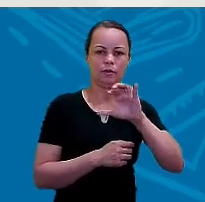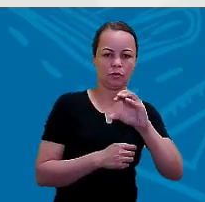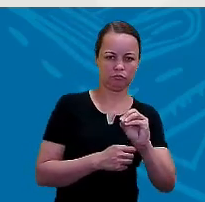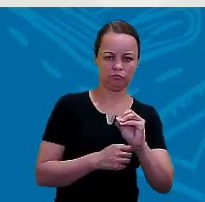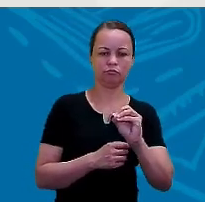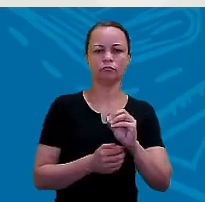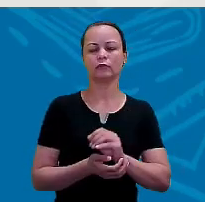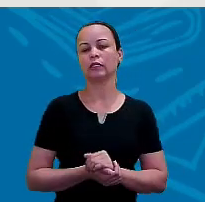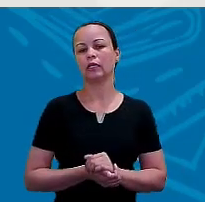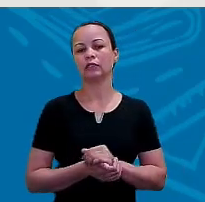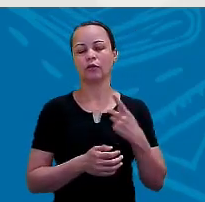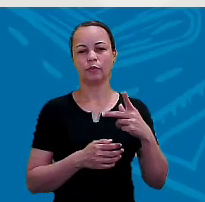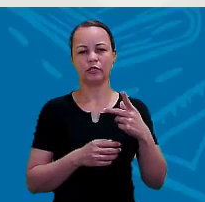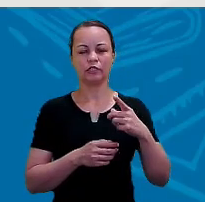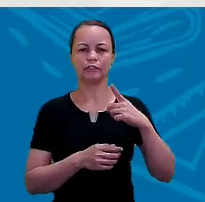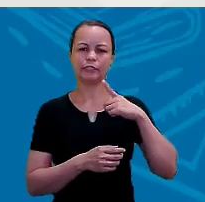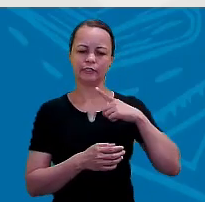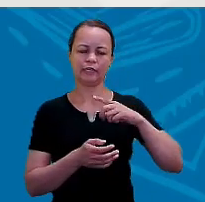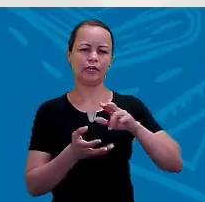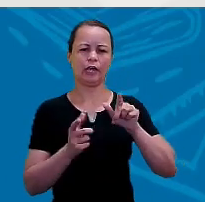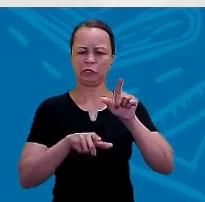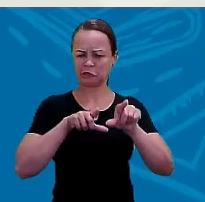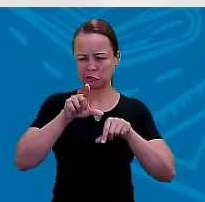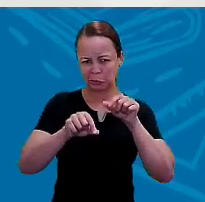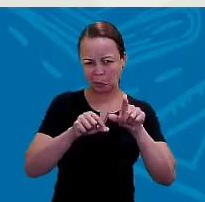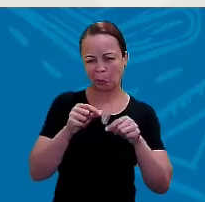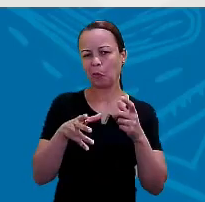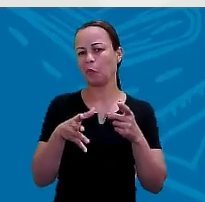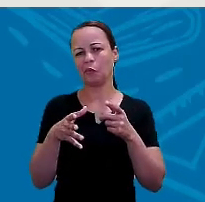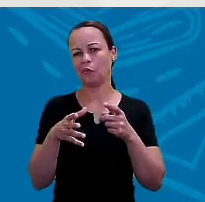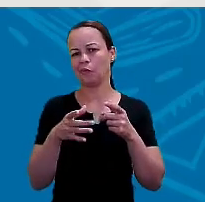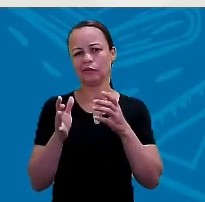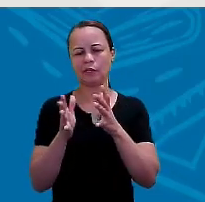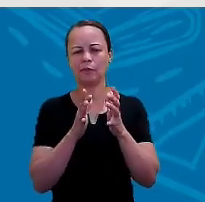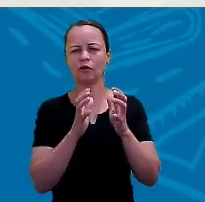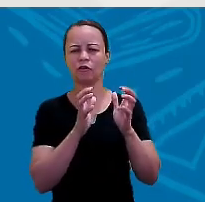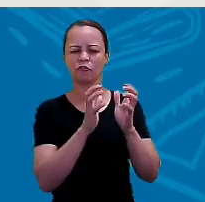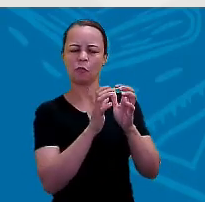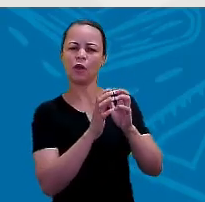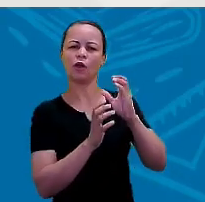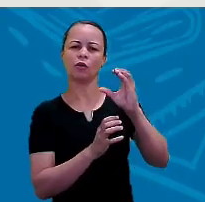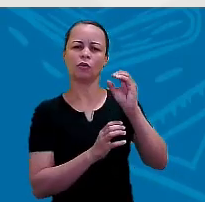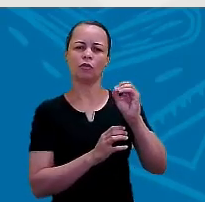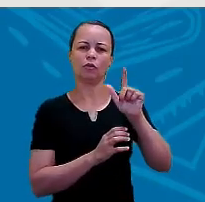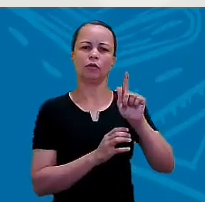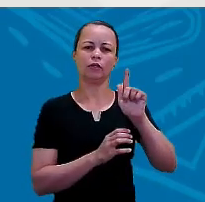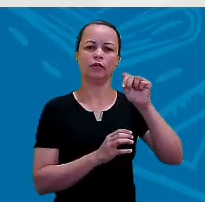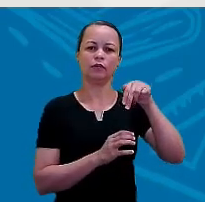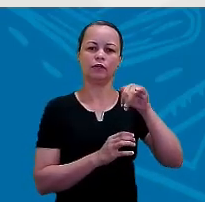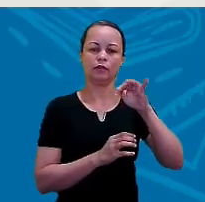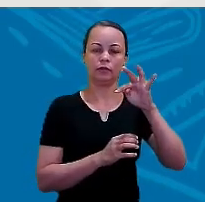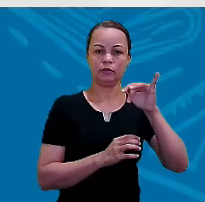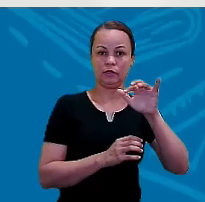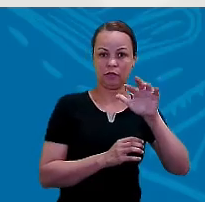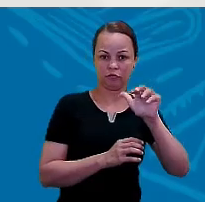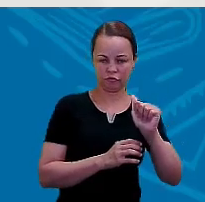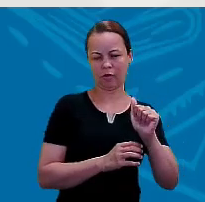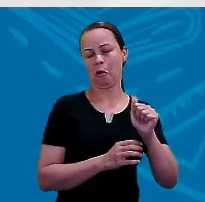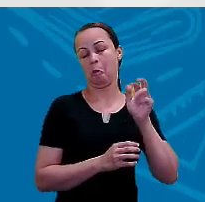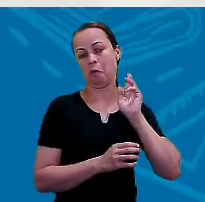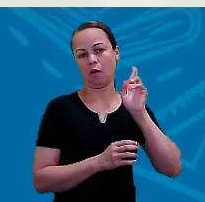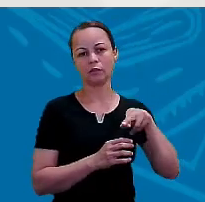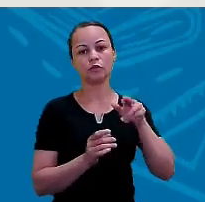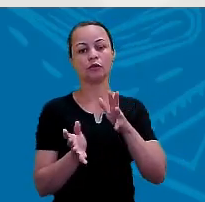recrutadas para a gente fazer as nossas escolhas, talvez de uma forma mais cognitiva, de uma forma mais racional. Mas veja, está o tempo